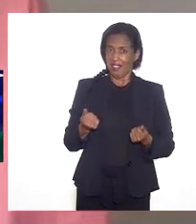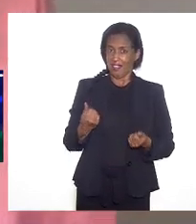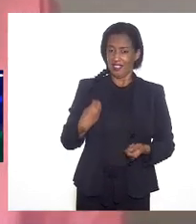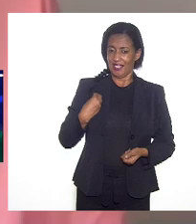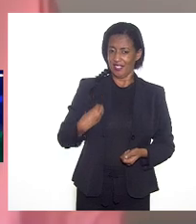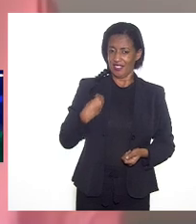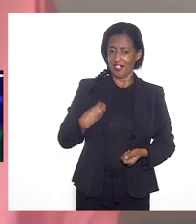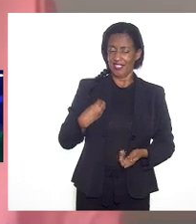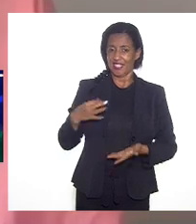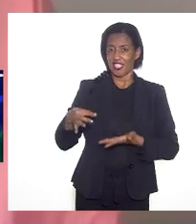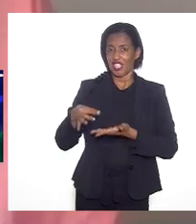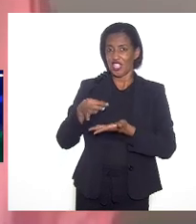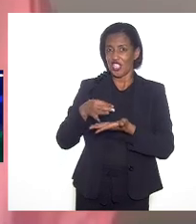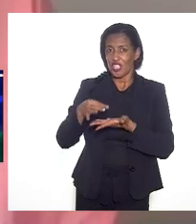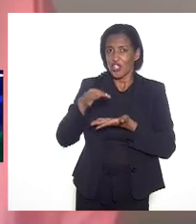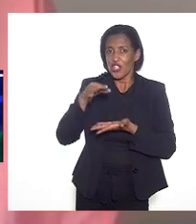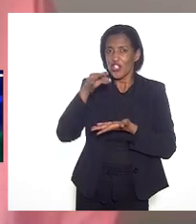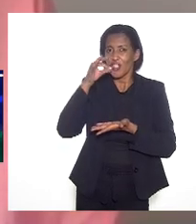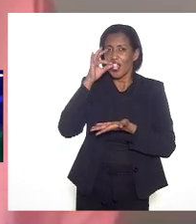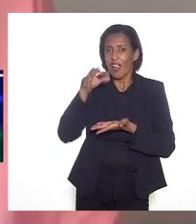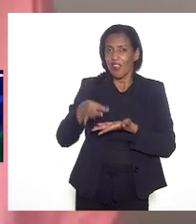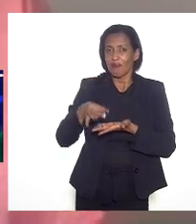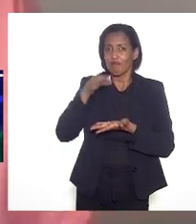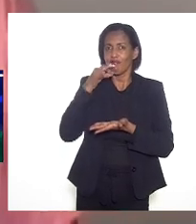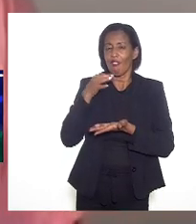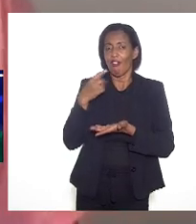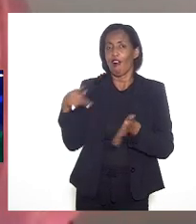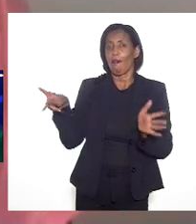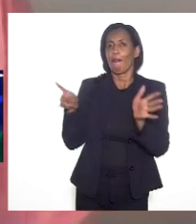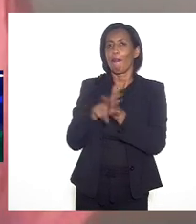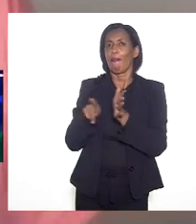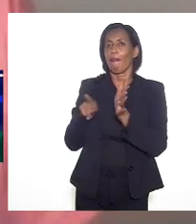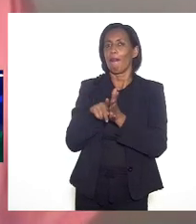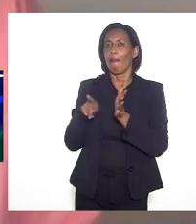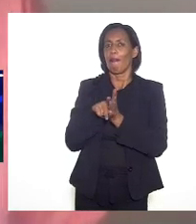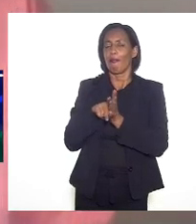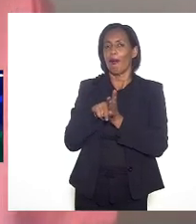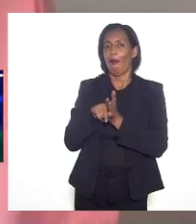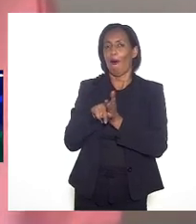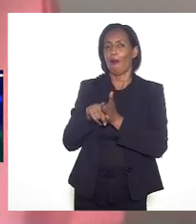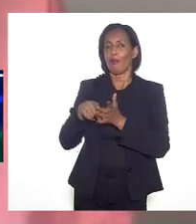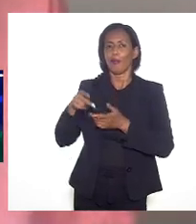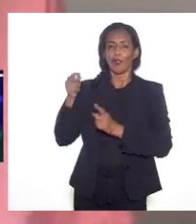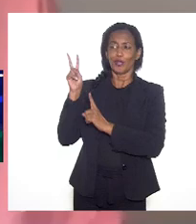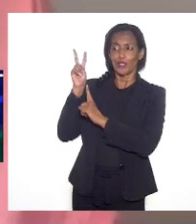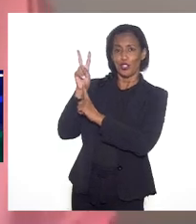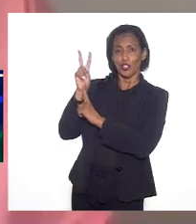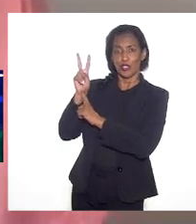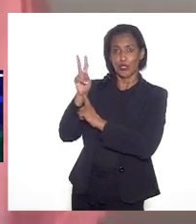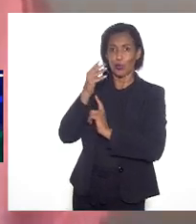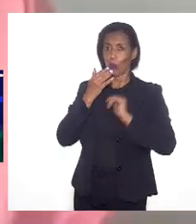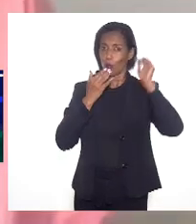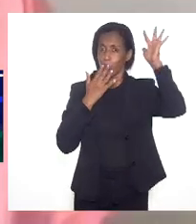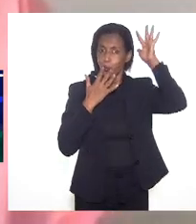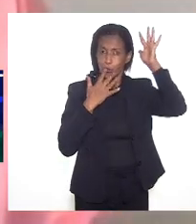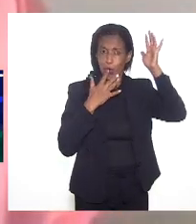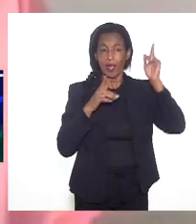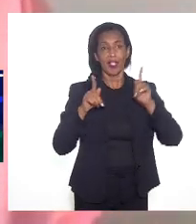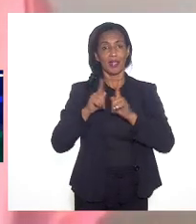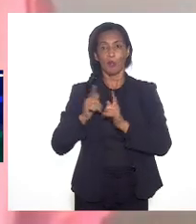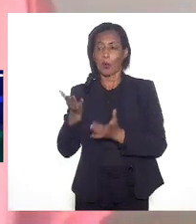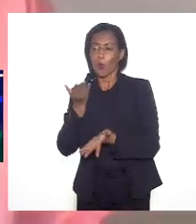chás medicinais da ancestralidade indígena e sem o tempero africano. A minha família tinha um